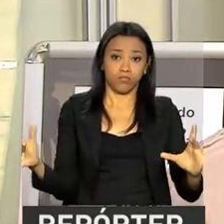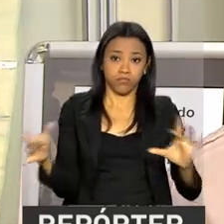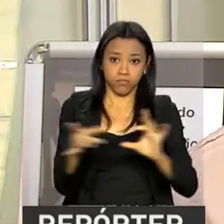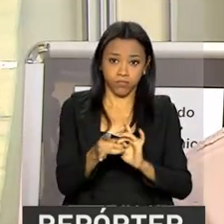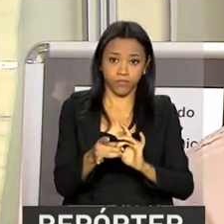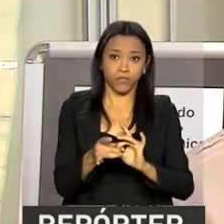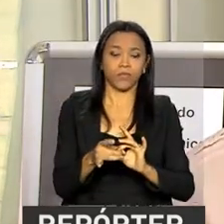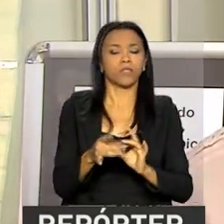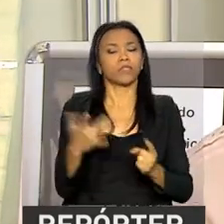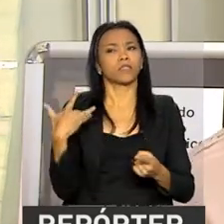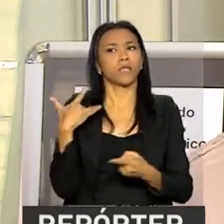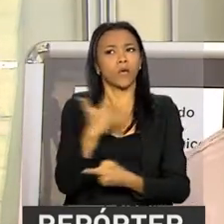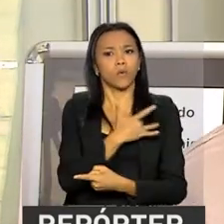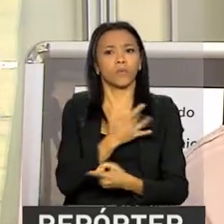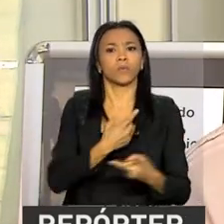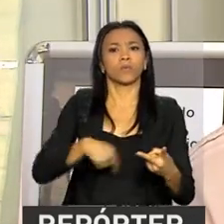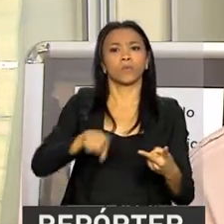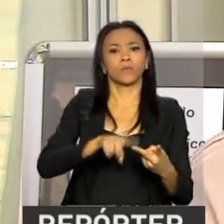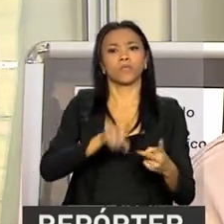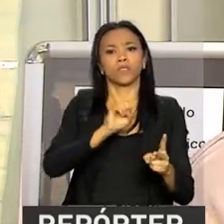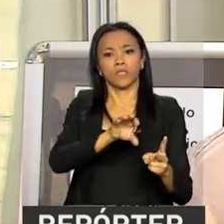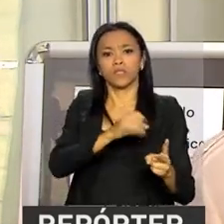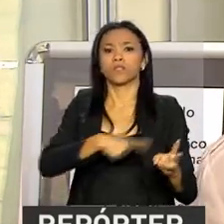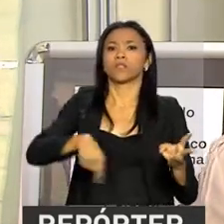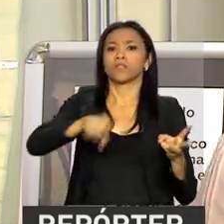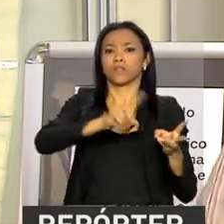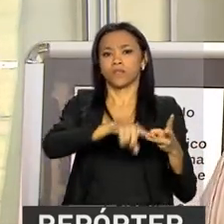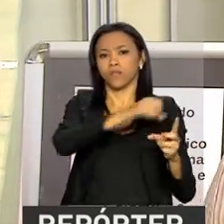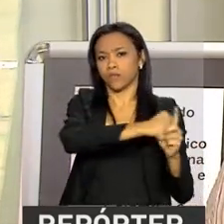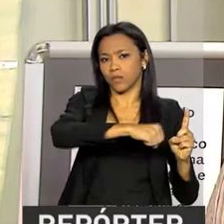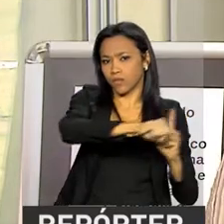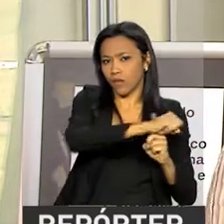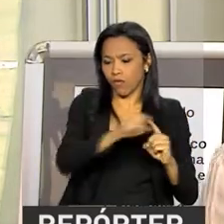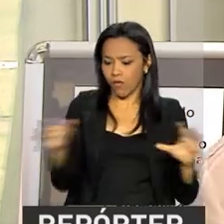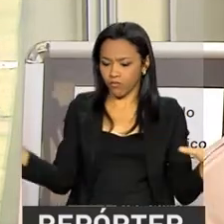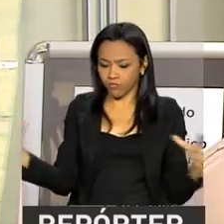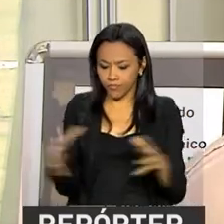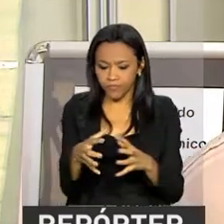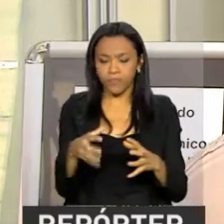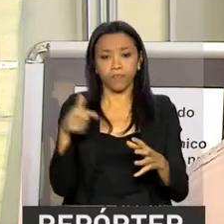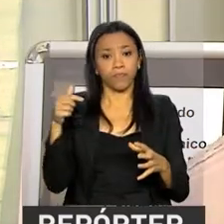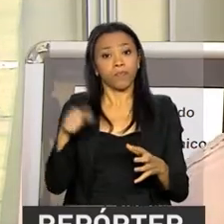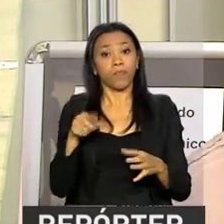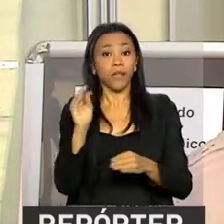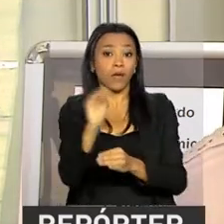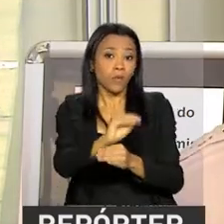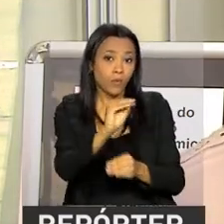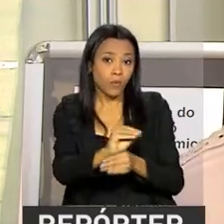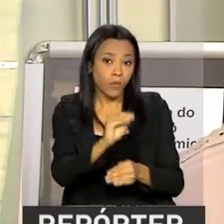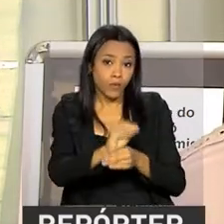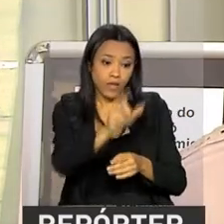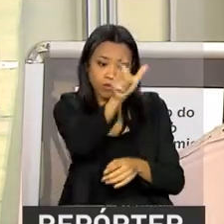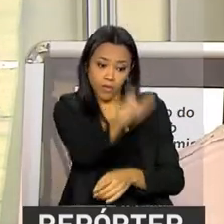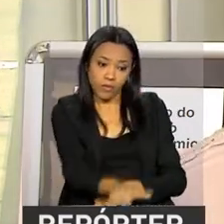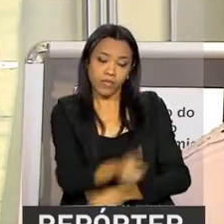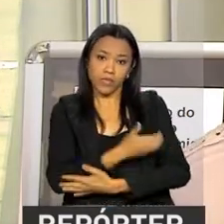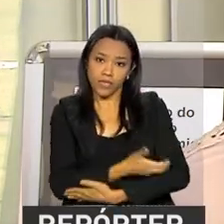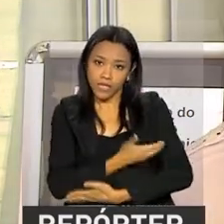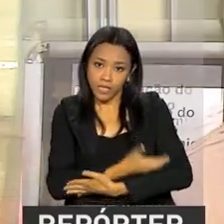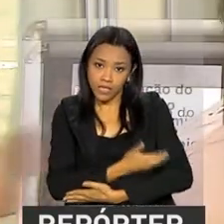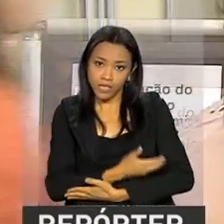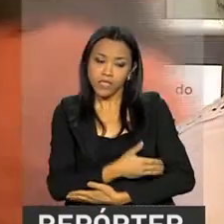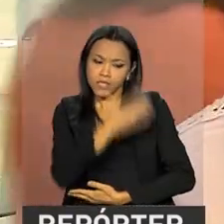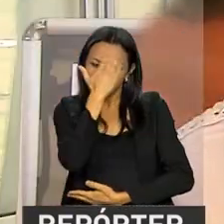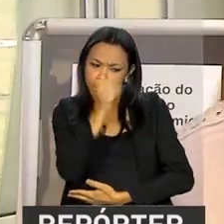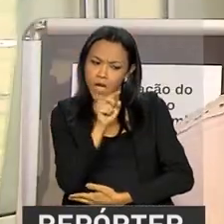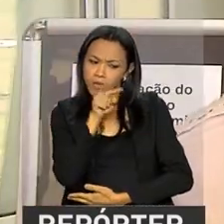de saúde, educação e assistência social. A gente quer que essas crianças tenham um desenvolvimento completo. A gente sabe das